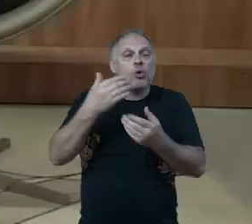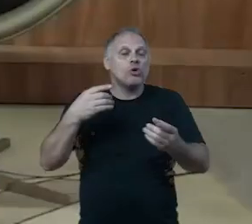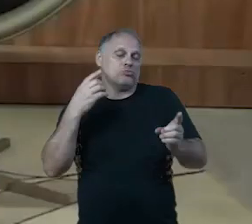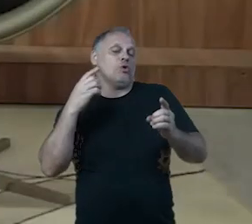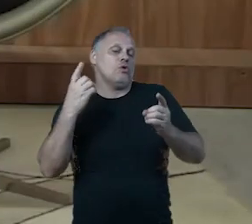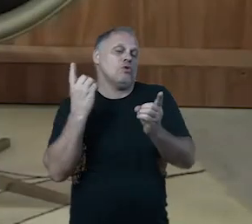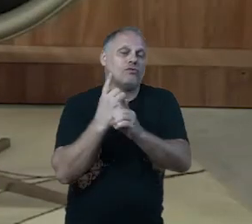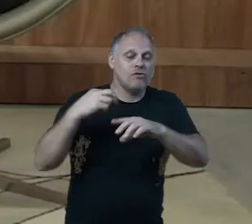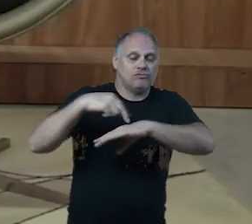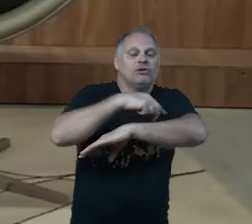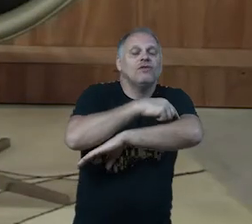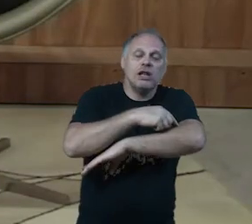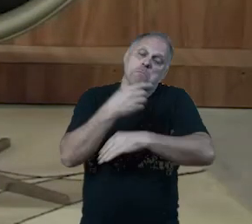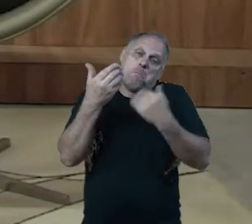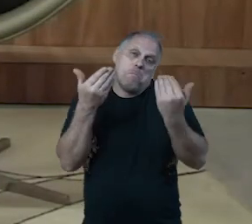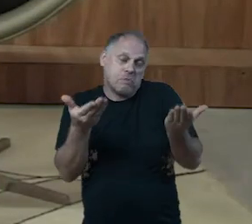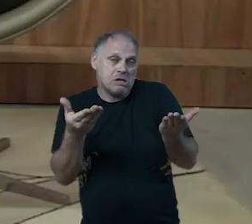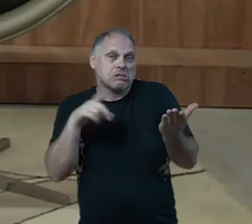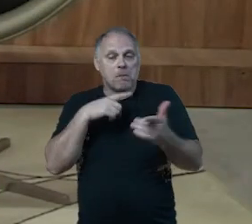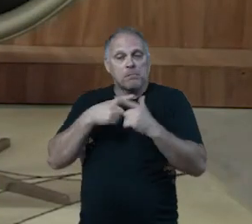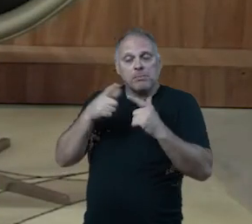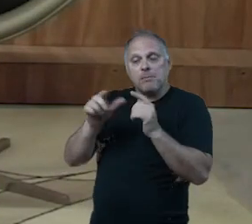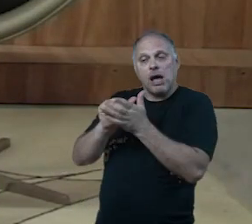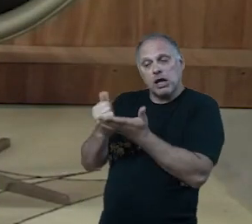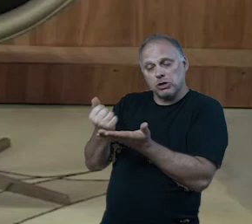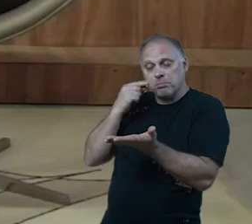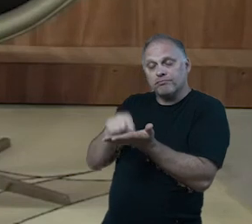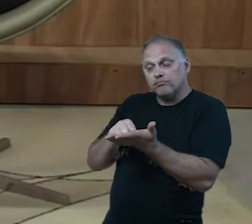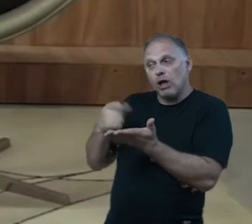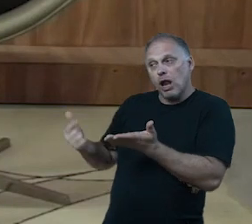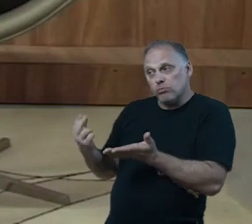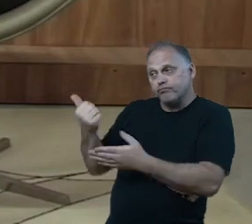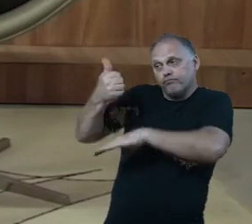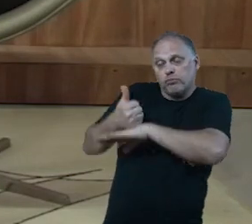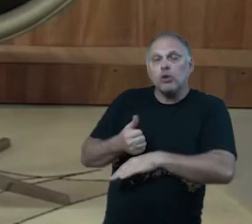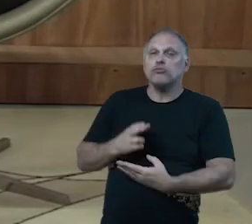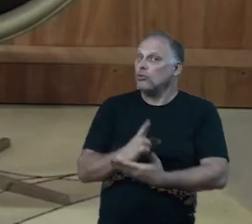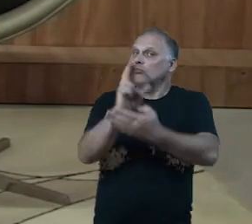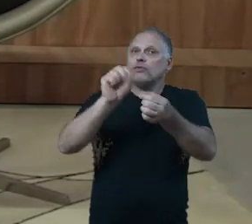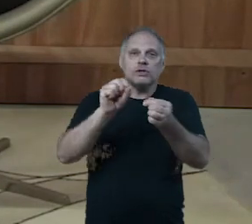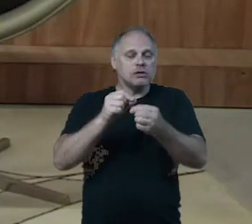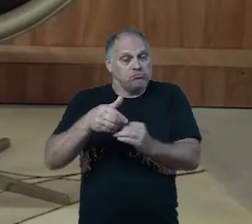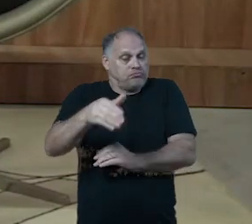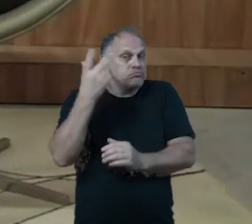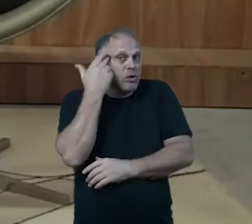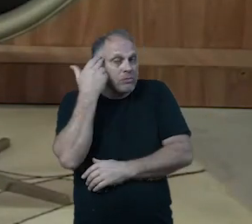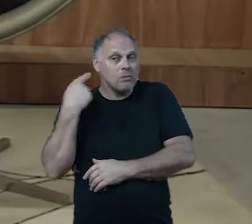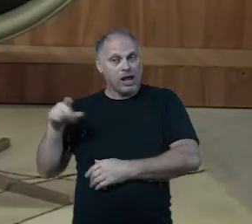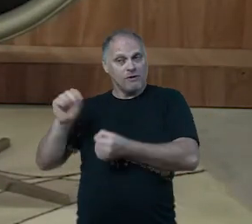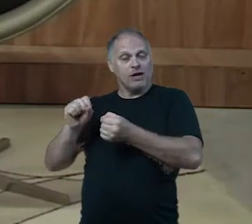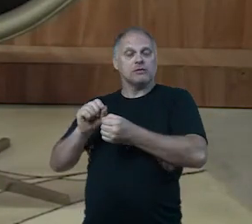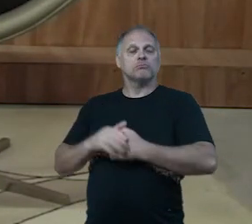cancelar e, enfim, ter esse problema com a agenda, a gente pode seguir da metade para frente